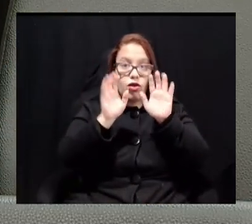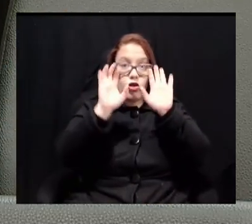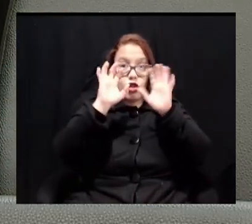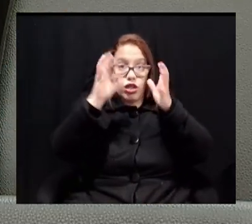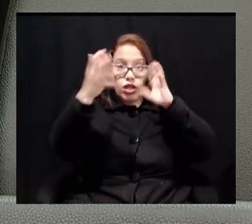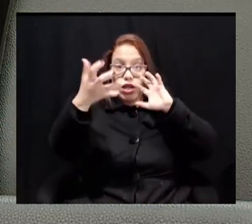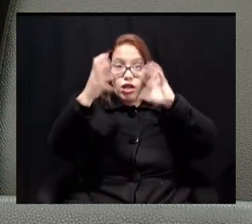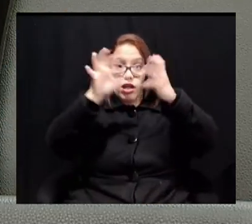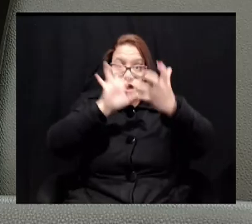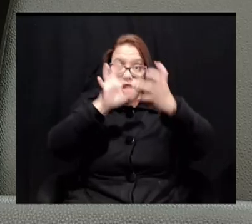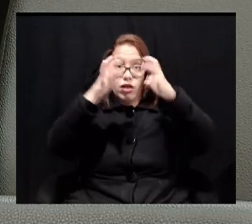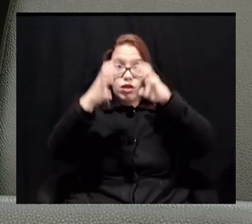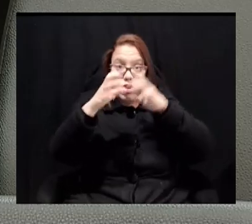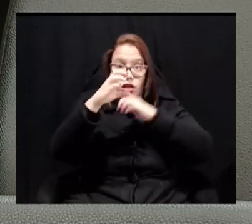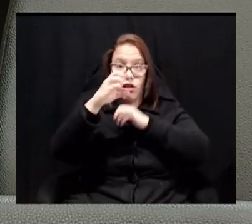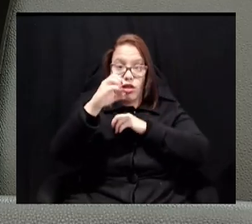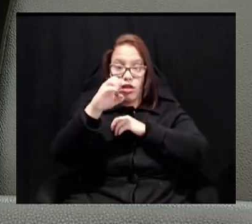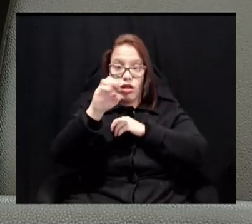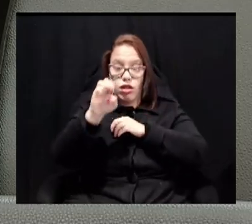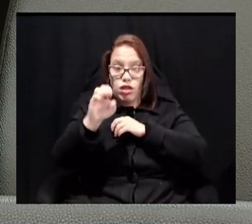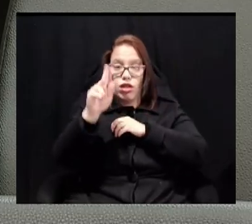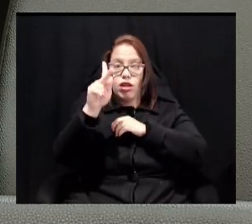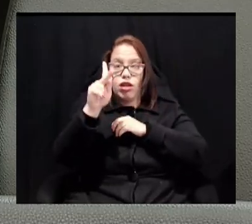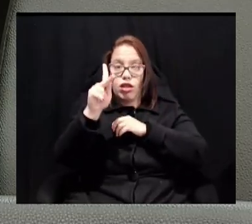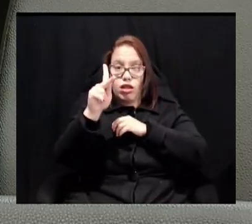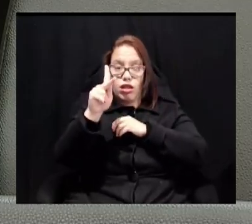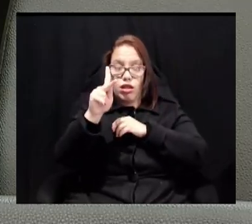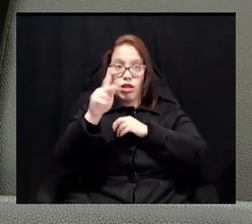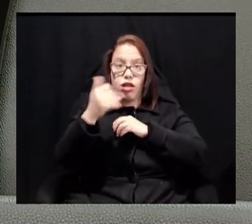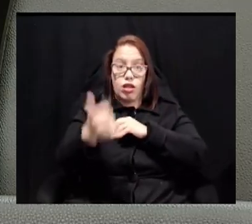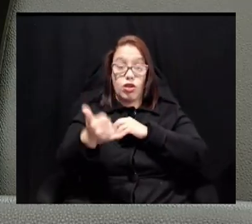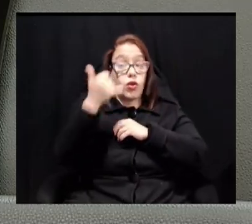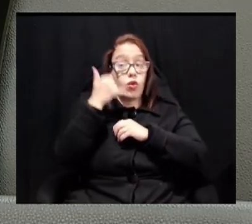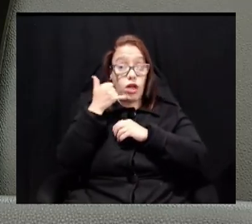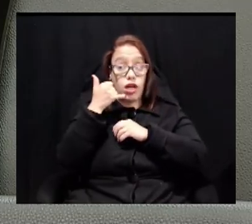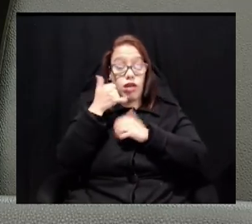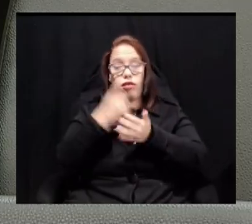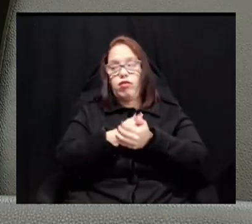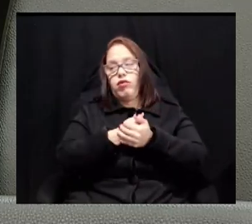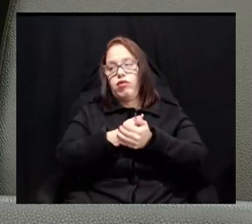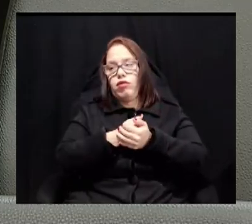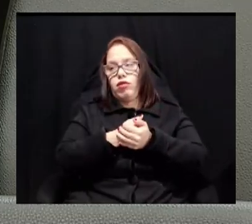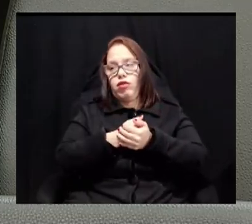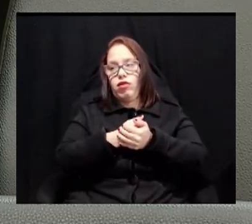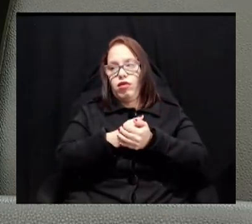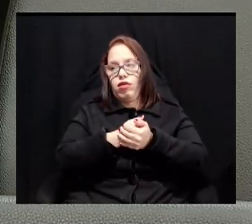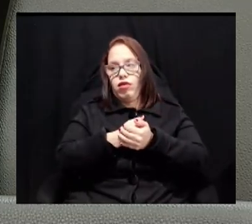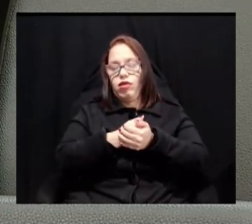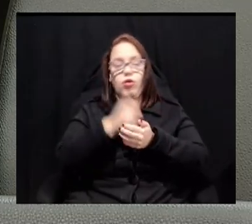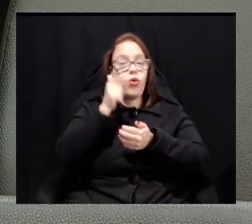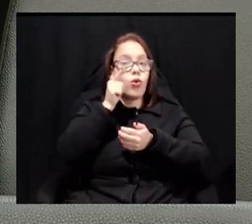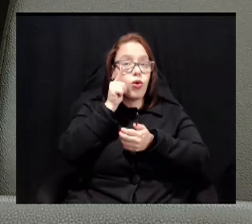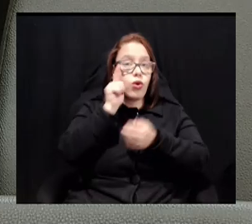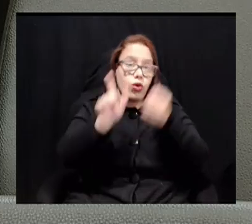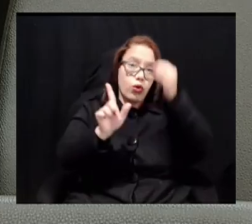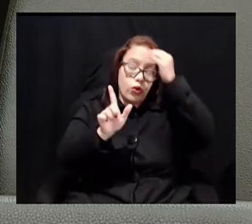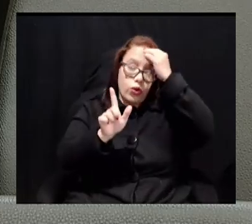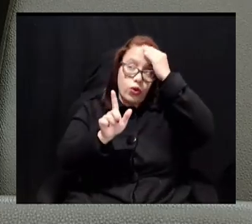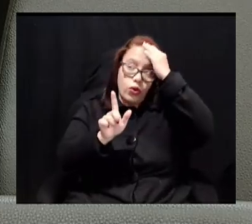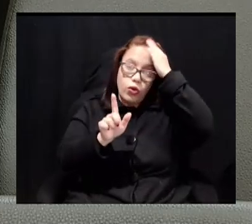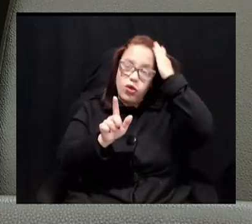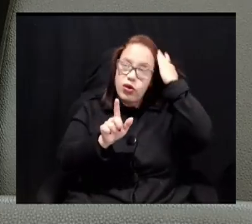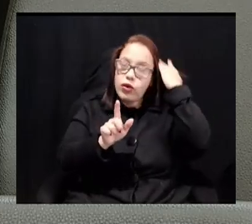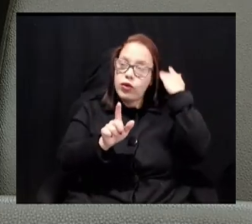o CEP, da localidade que está o seu aparelho. Se nós conseguirmos colocar